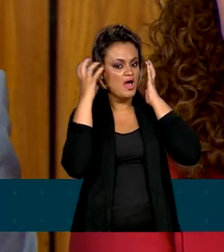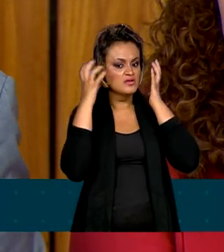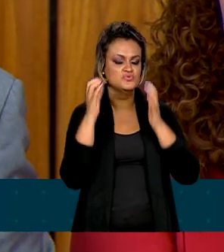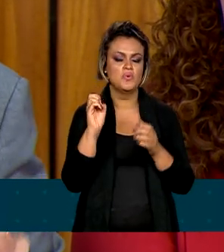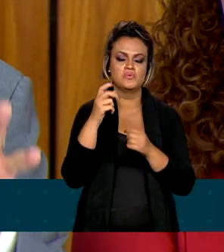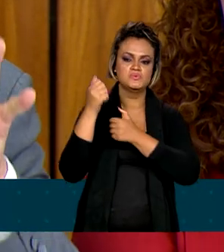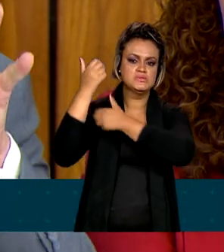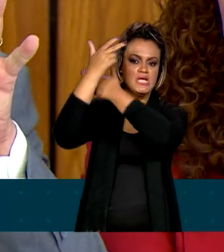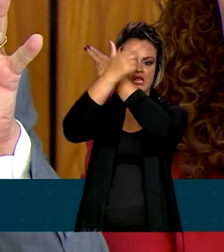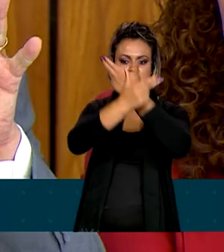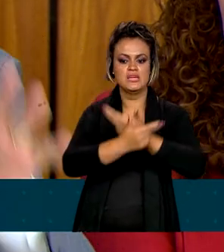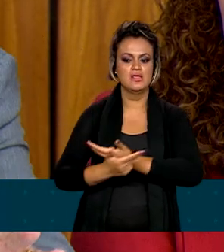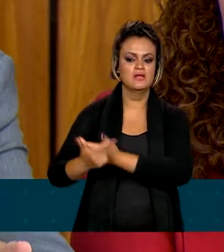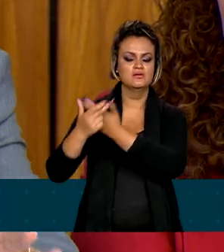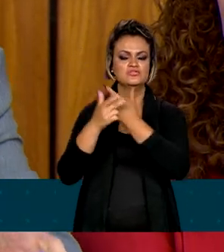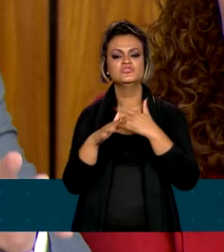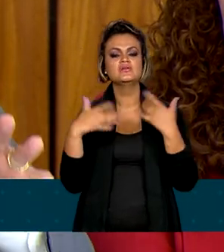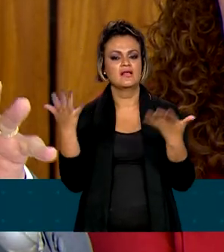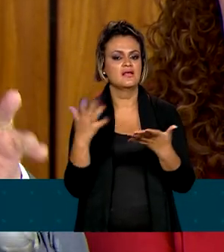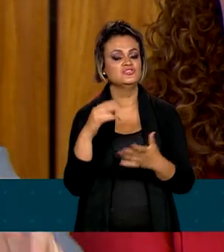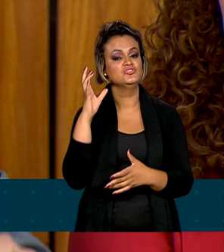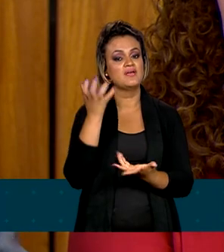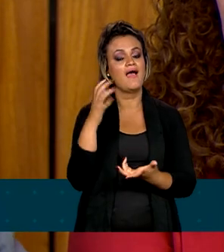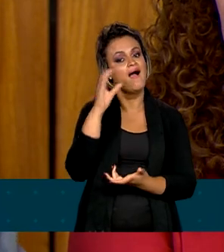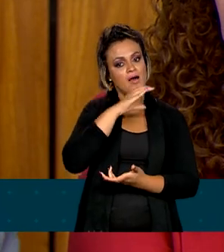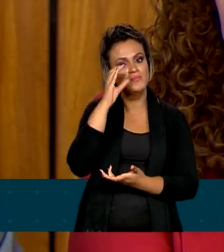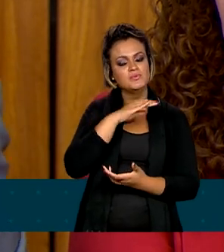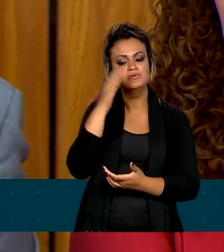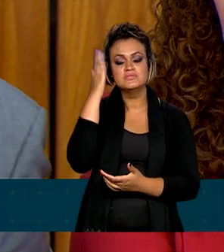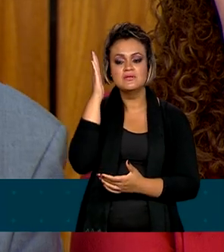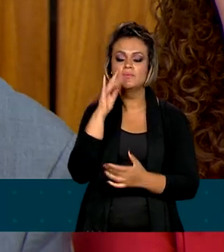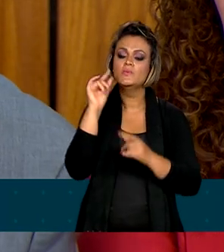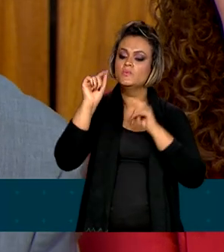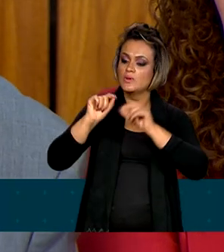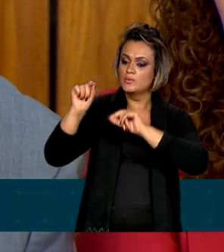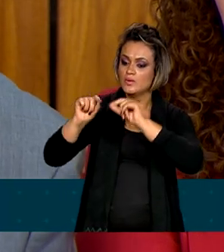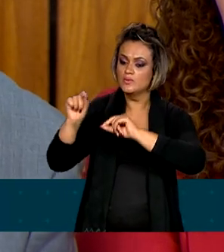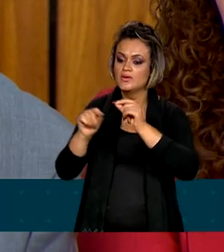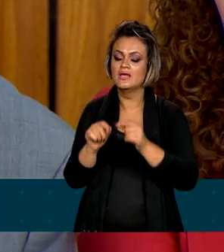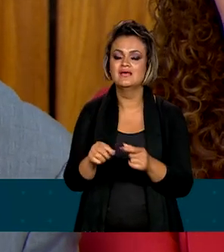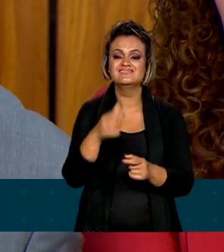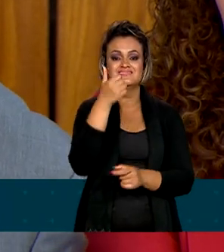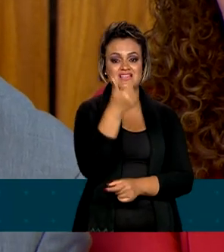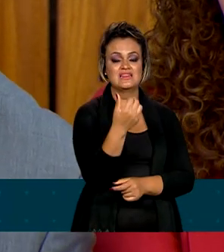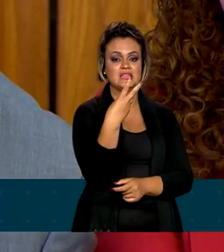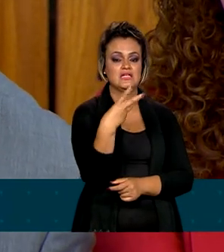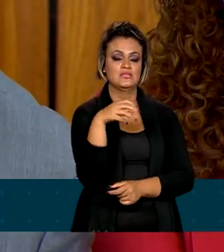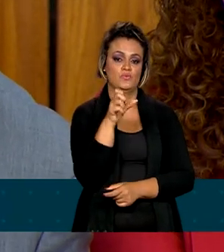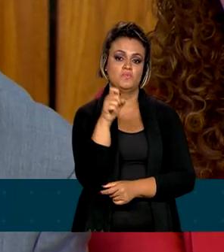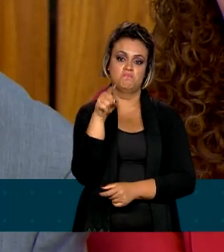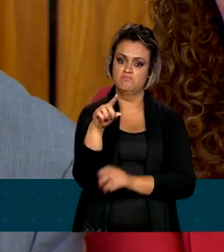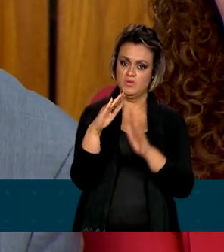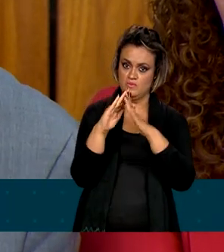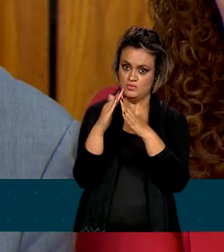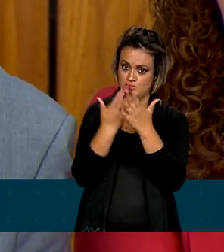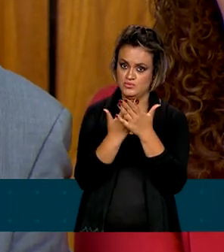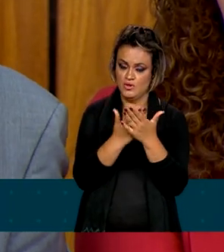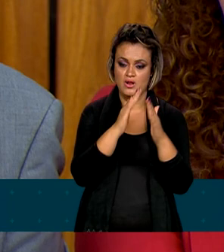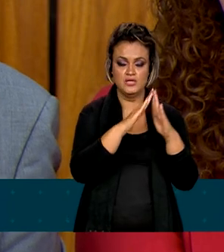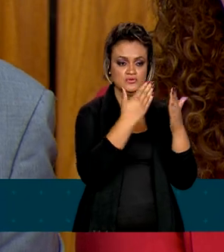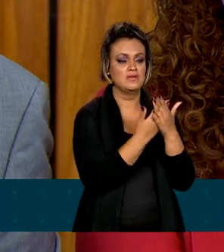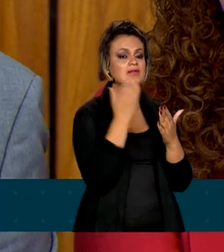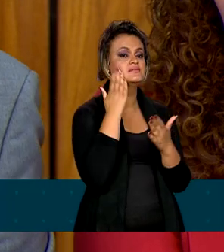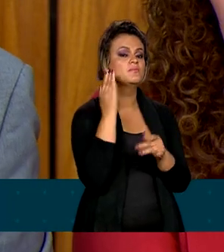por satélite. Ou seja, nós queremos rapidamente ter o diagnóstico de 138 mil escolas, presidente,